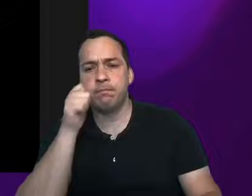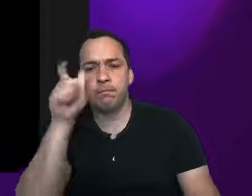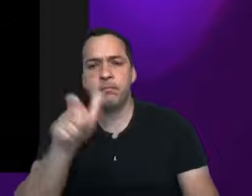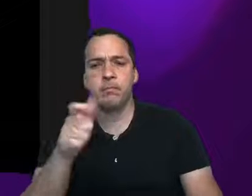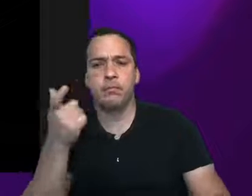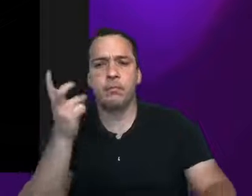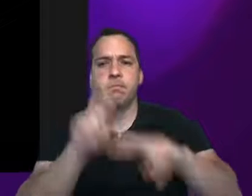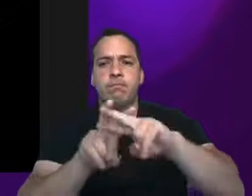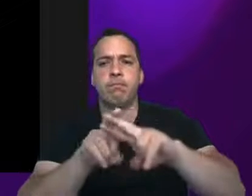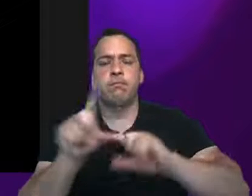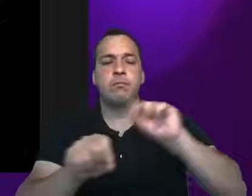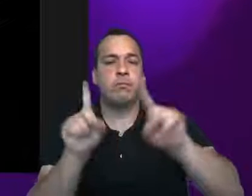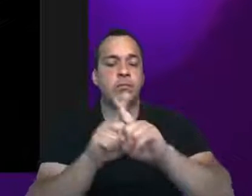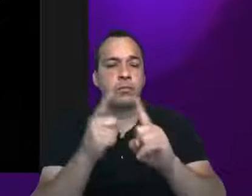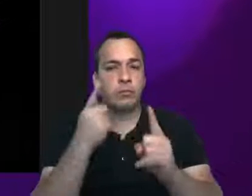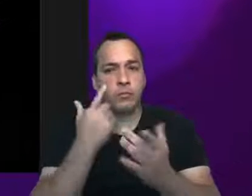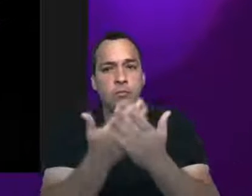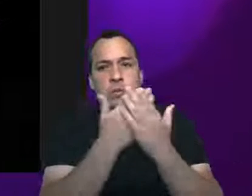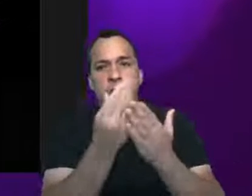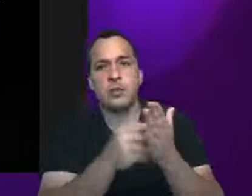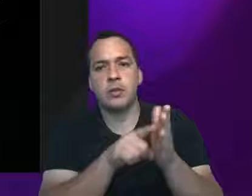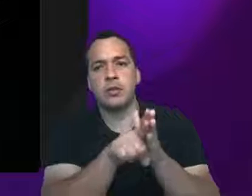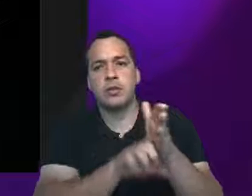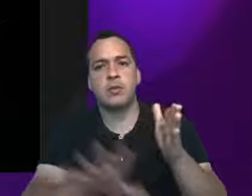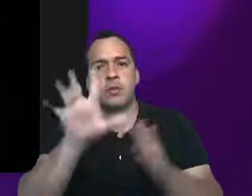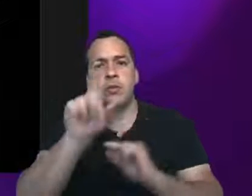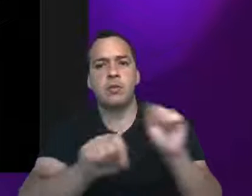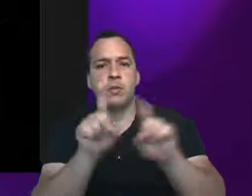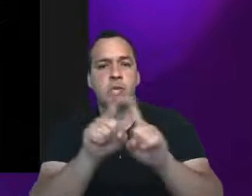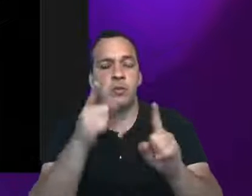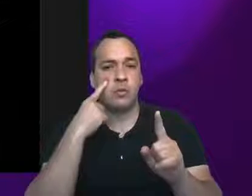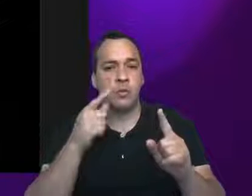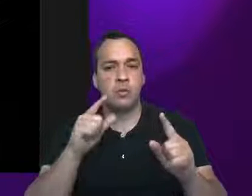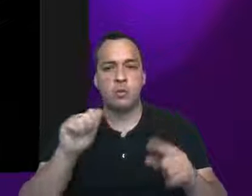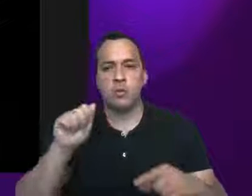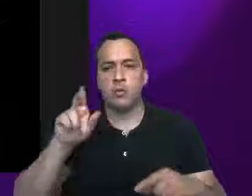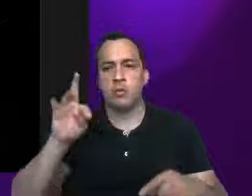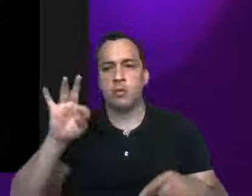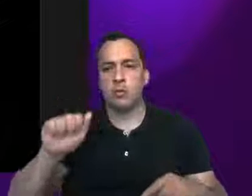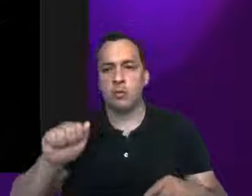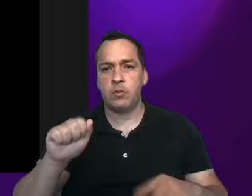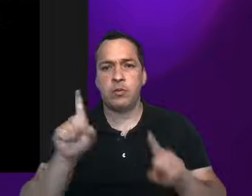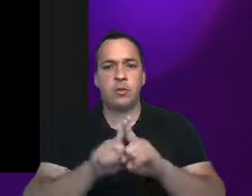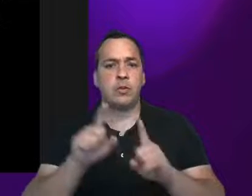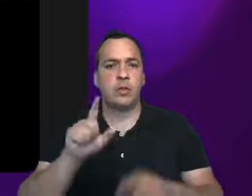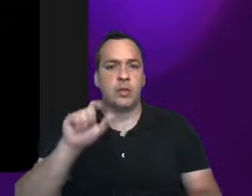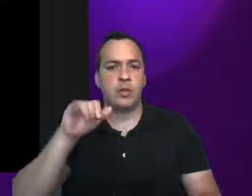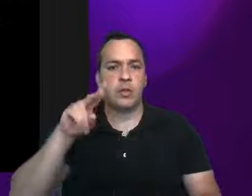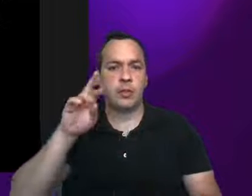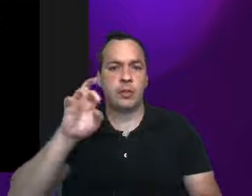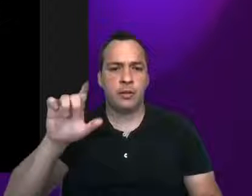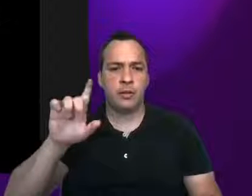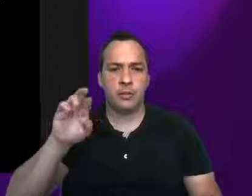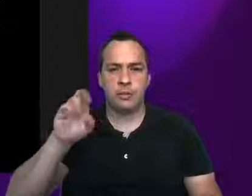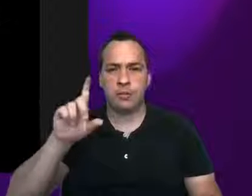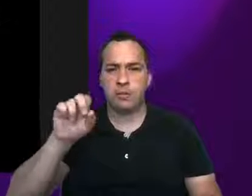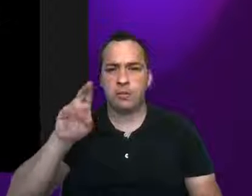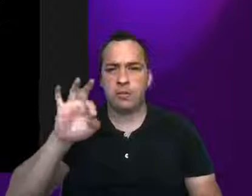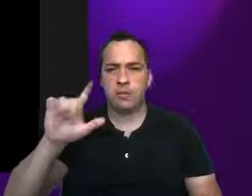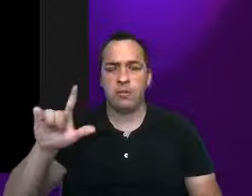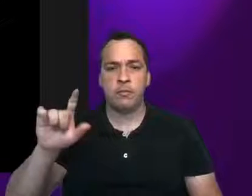Na verdade, a gente faz a insonação do Doppler da artéria e da veia interlobular simultânea. E o que aparece em cima do